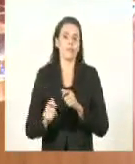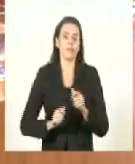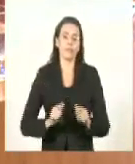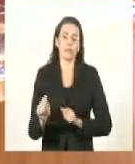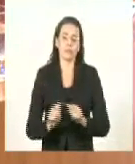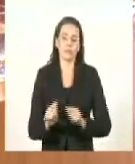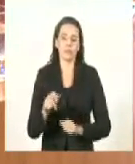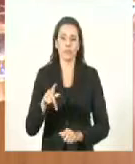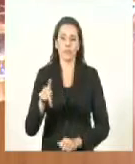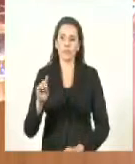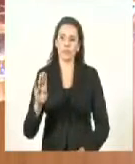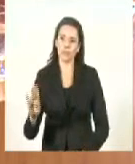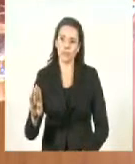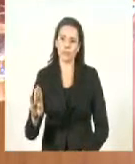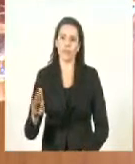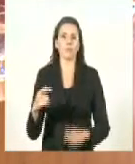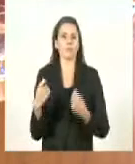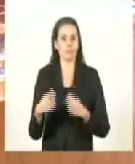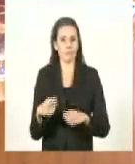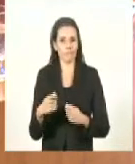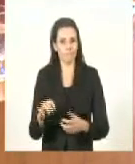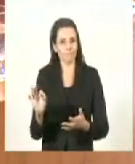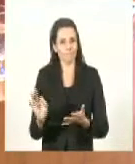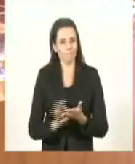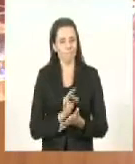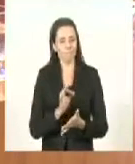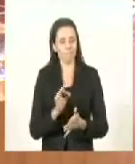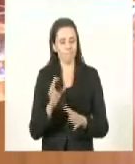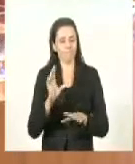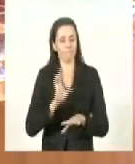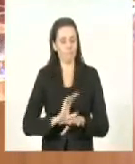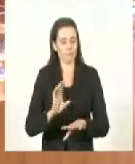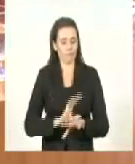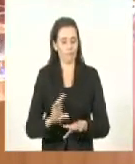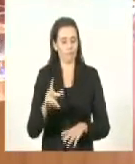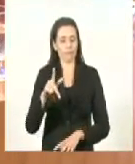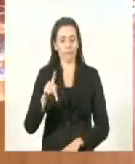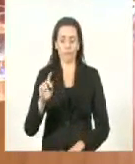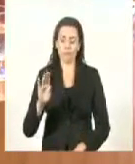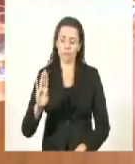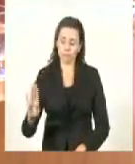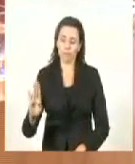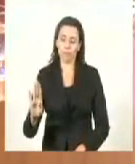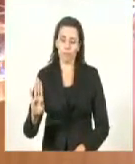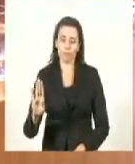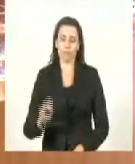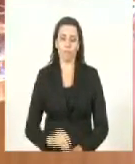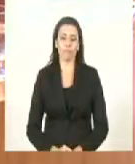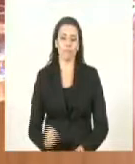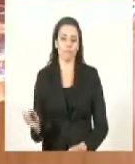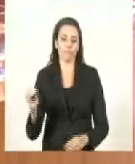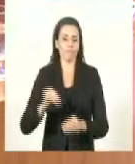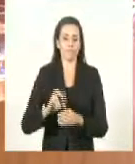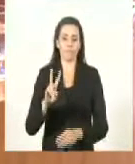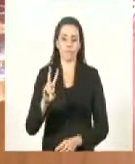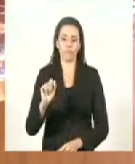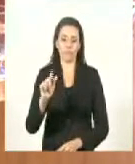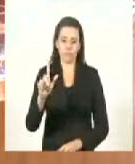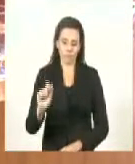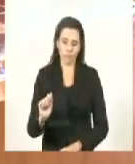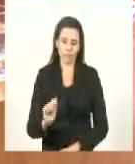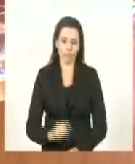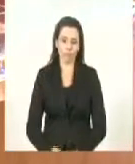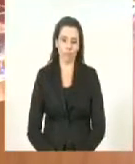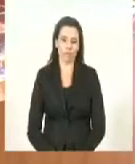foram obrigadas a realizar concurso público para compor o quadro de servidores. Passados 22 anos,